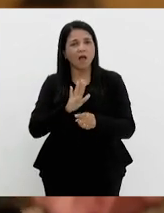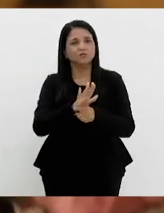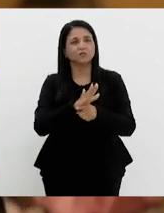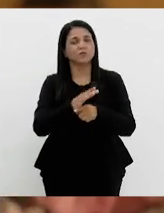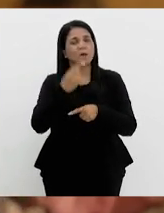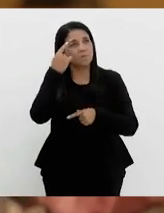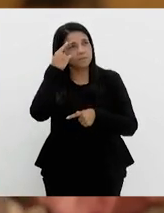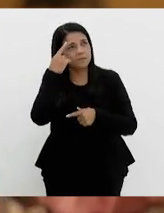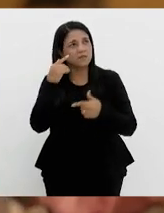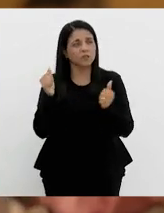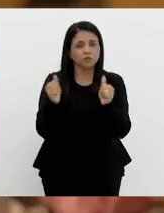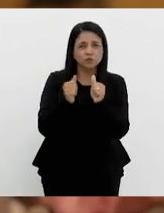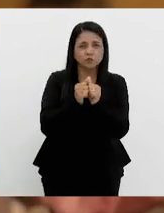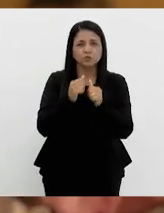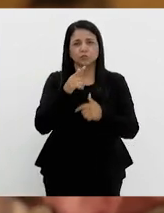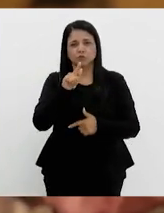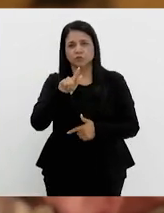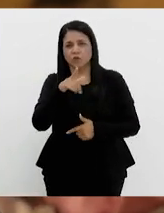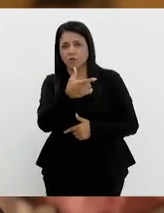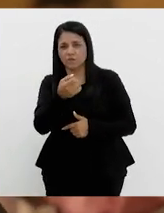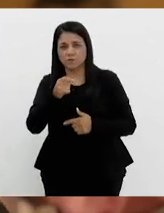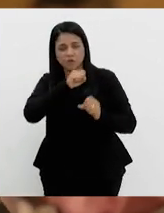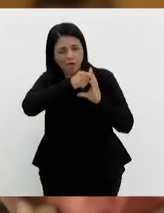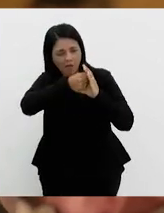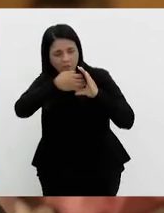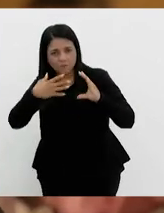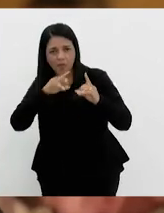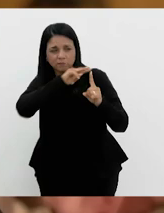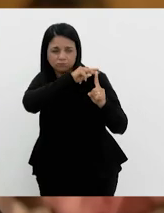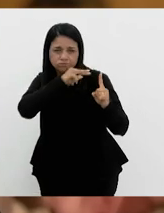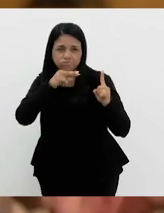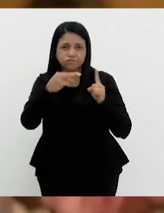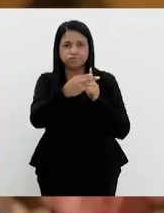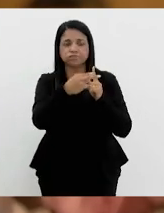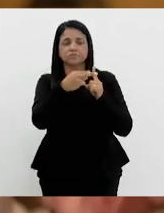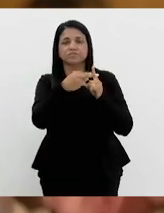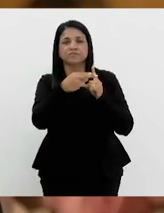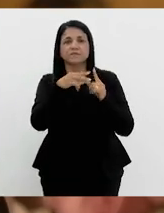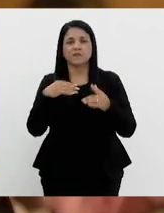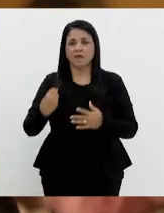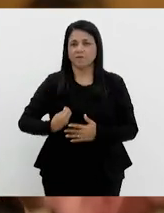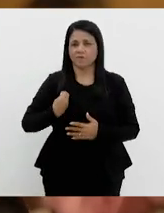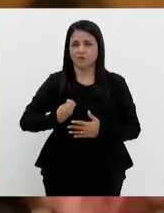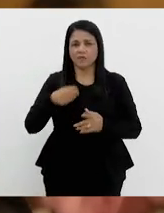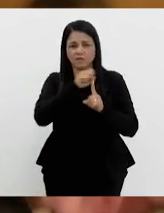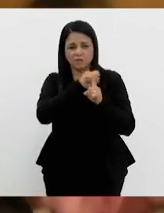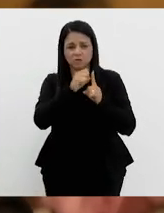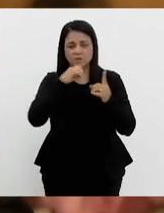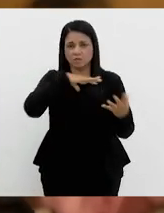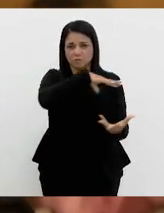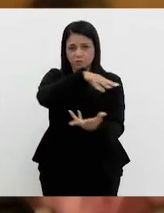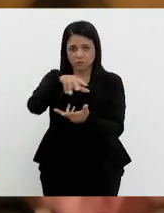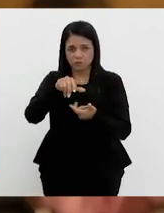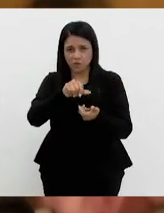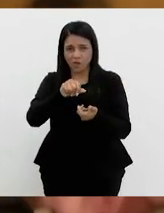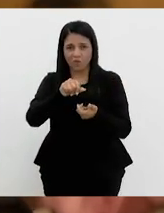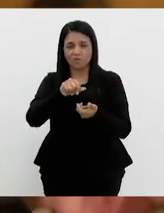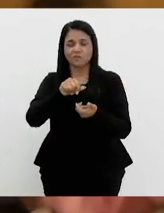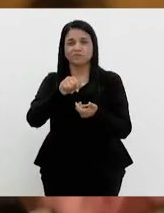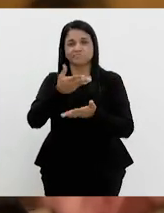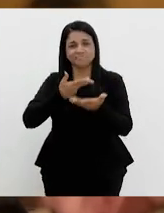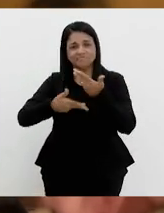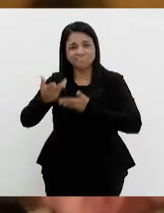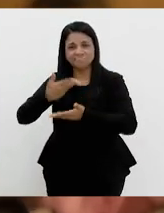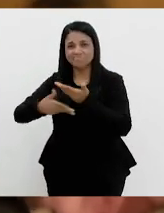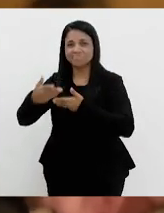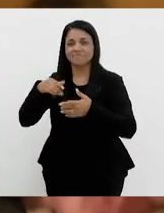G20 a olhar alguns aspectos importantes também da nossa vida e também da sociedade Mundial que vai conversar e verificar aqui